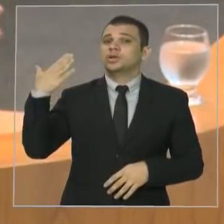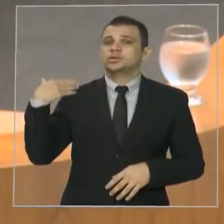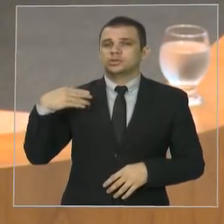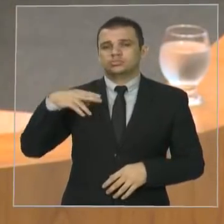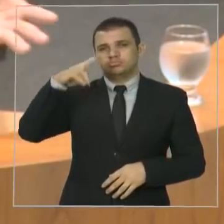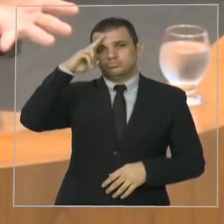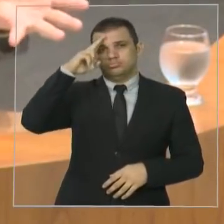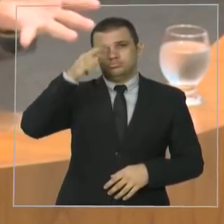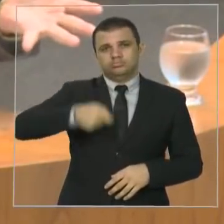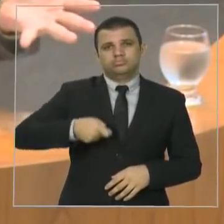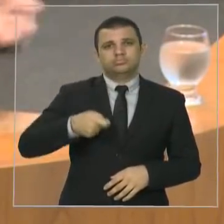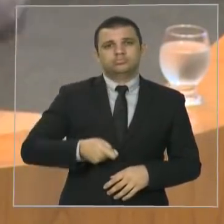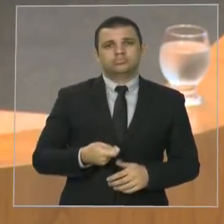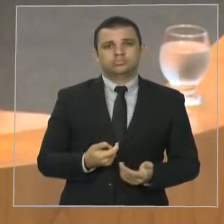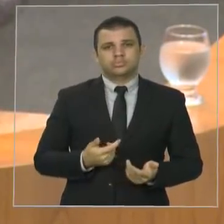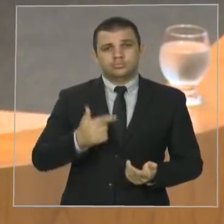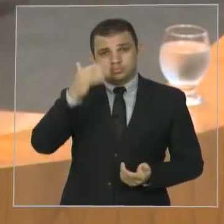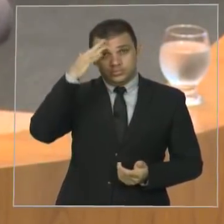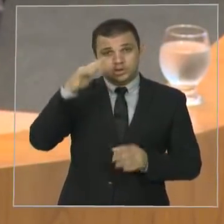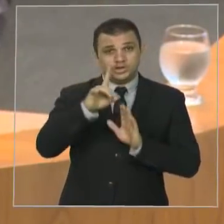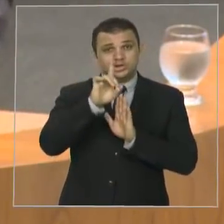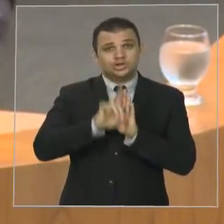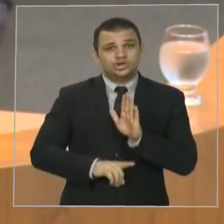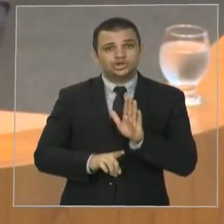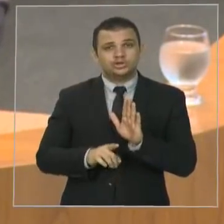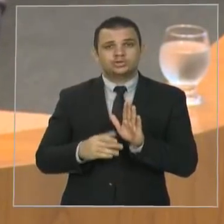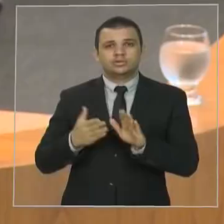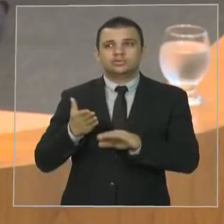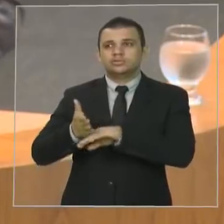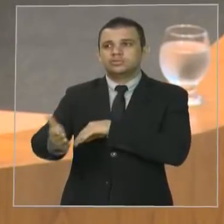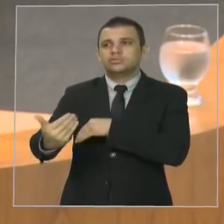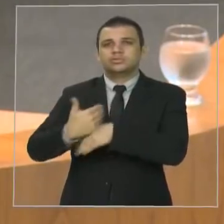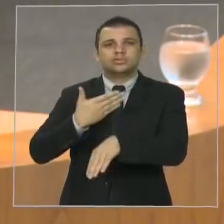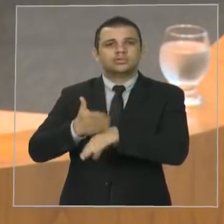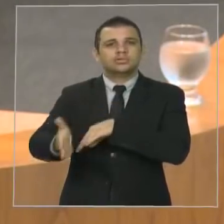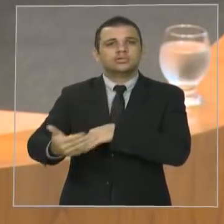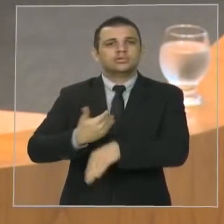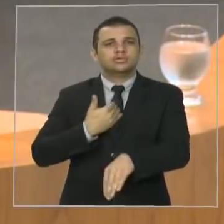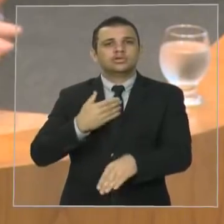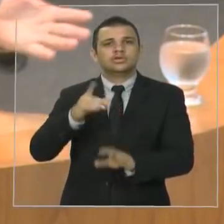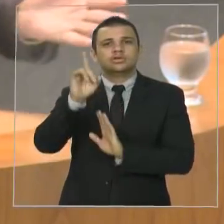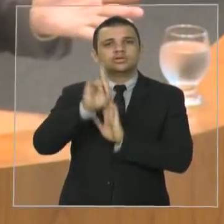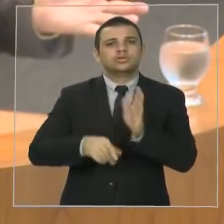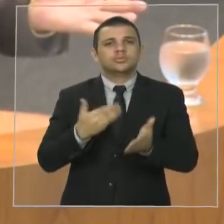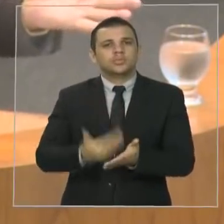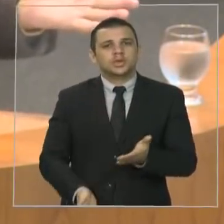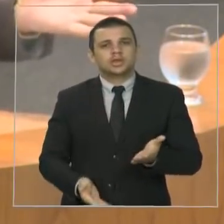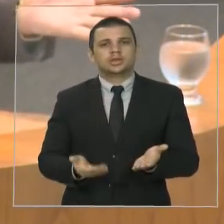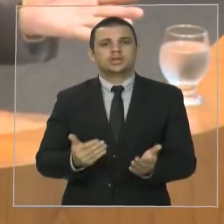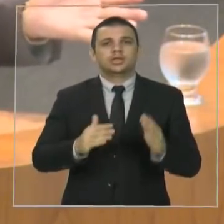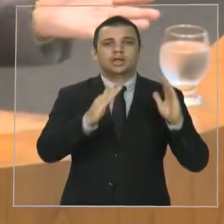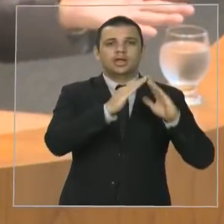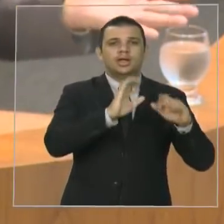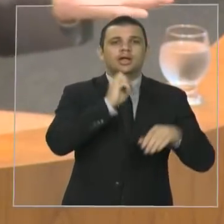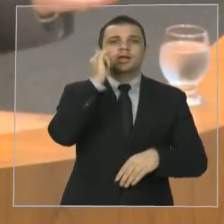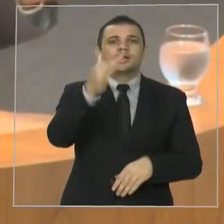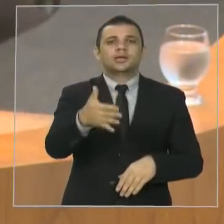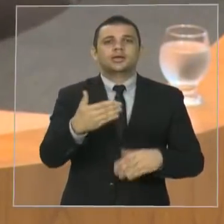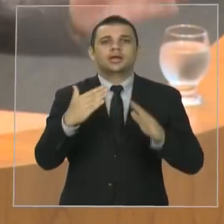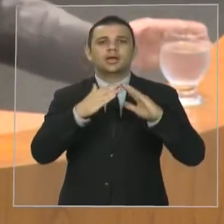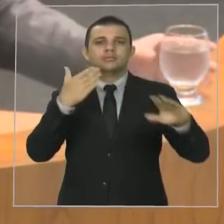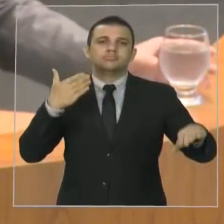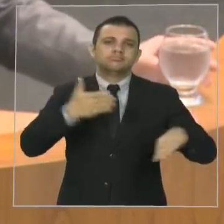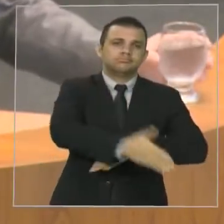Janeiro? Então, nós temos que ter muito cuidado com intervenções. E se a moda